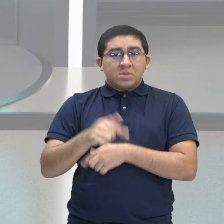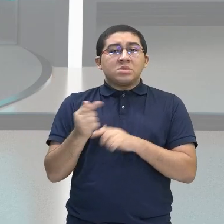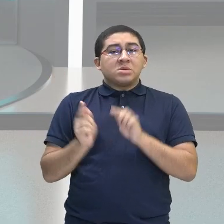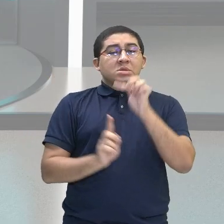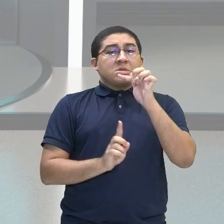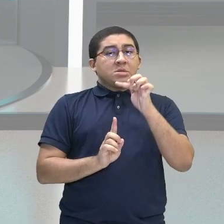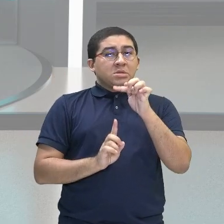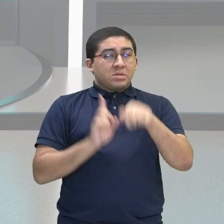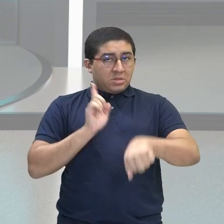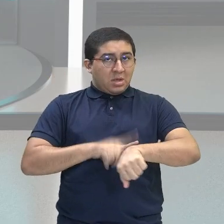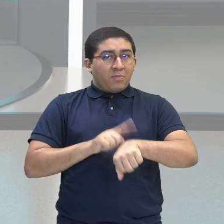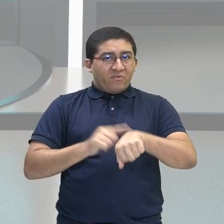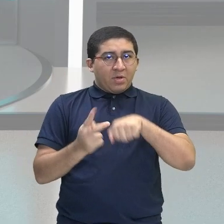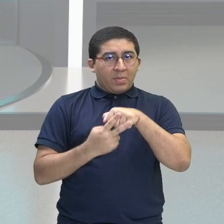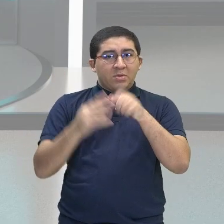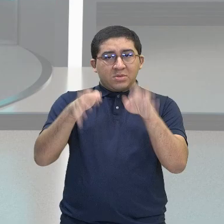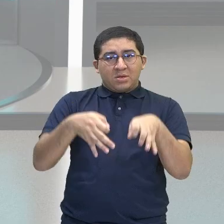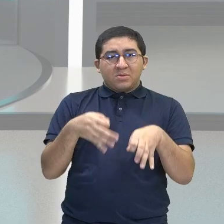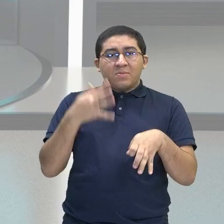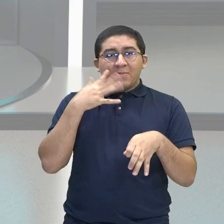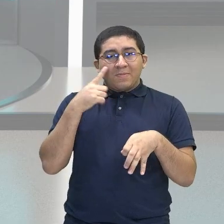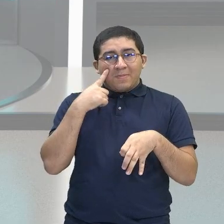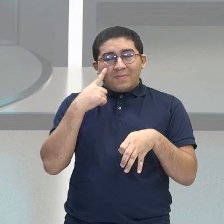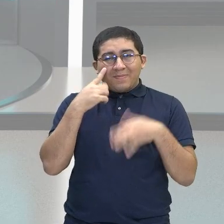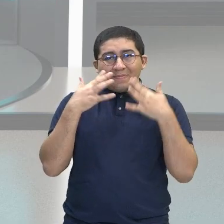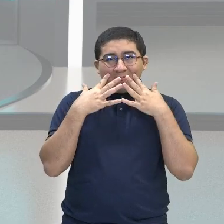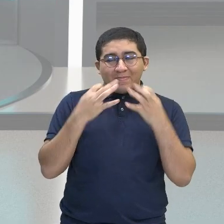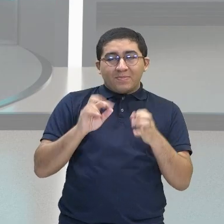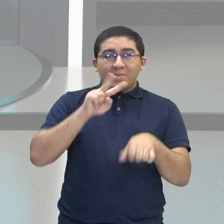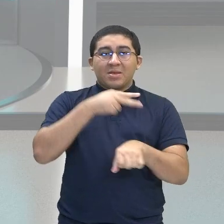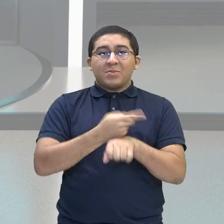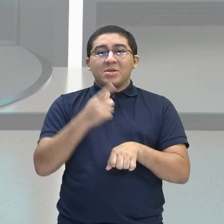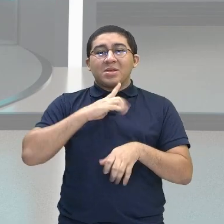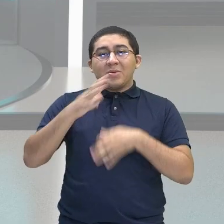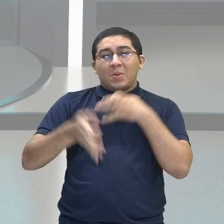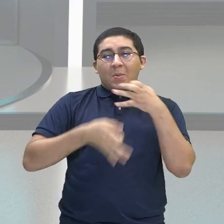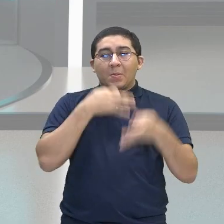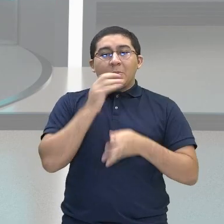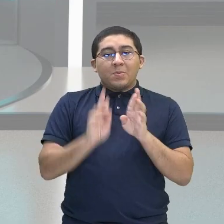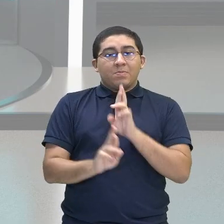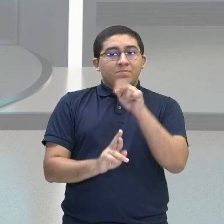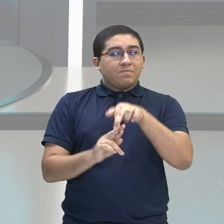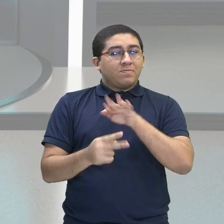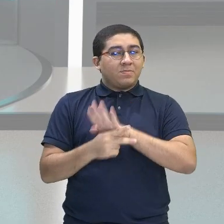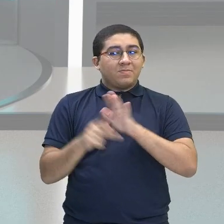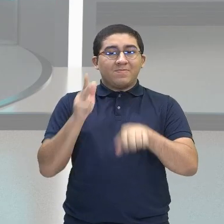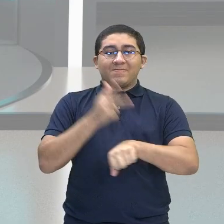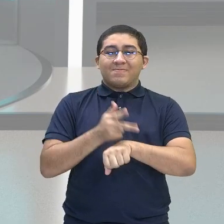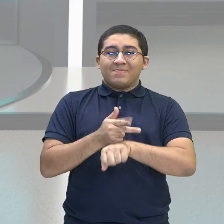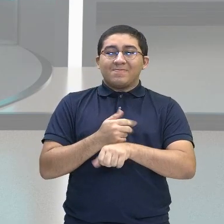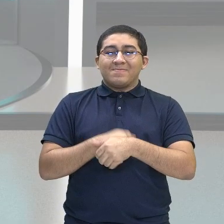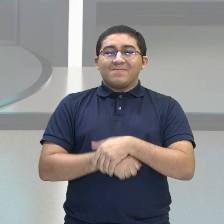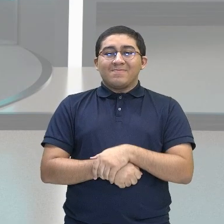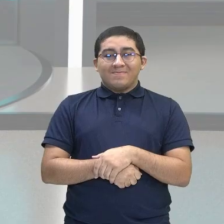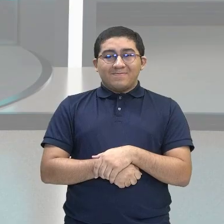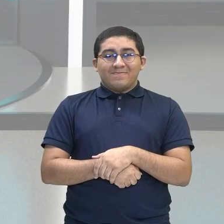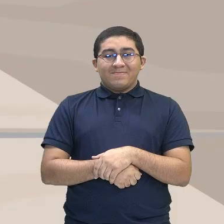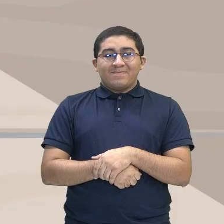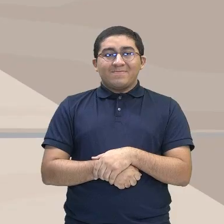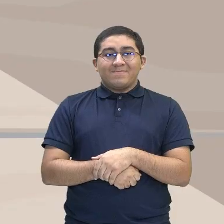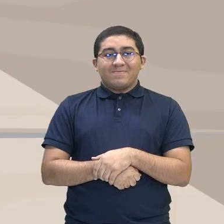continuous e do simple past. E daqui a pouco eu faço os comentários aí sobre o vídeo. Ok? Let's